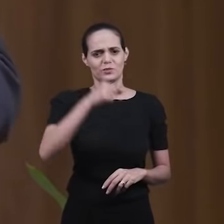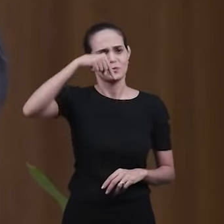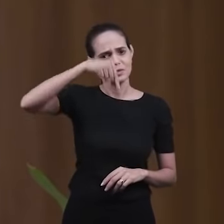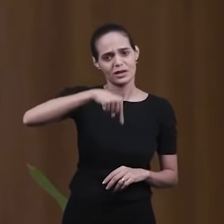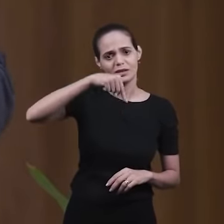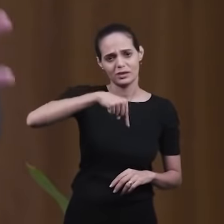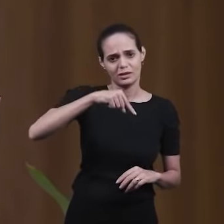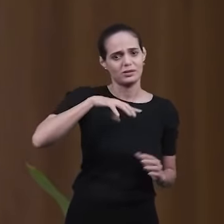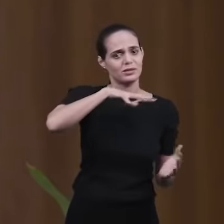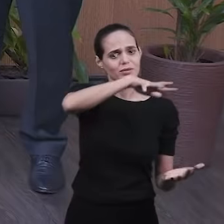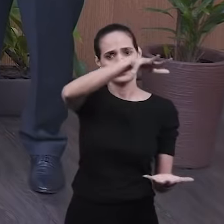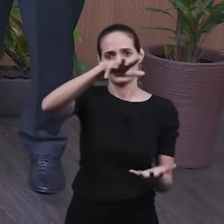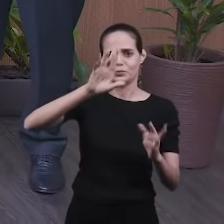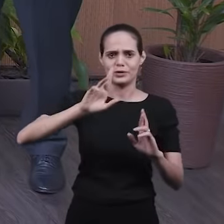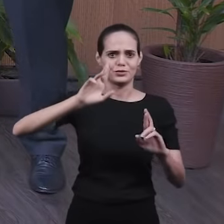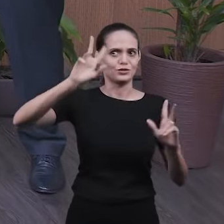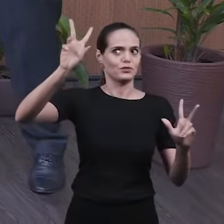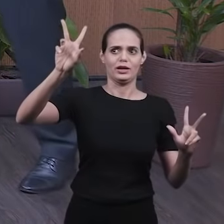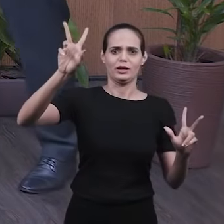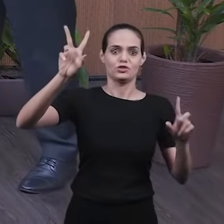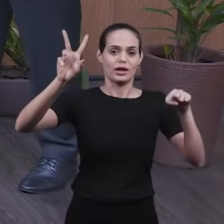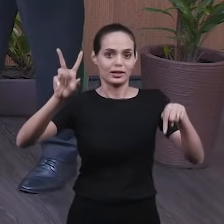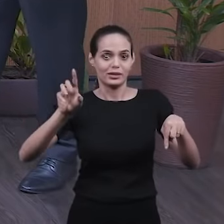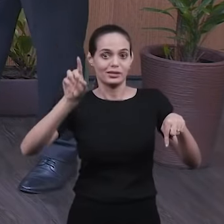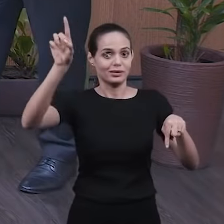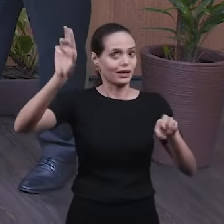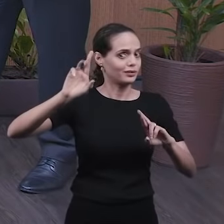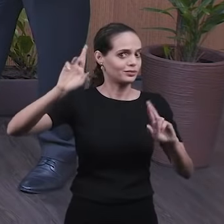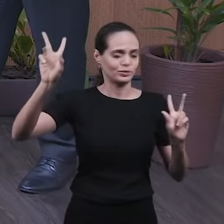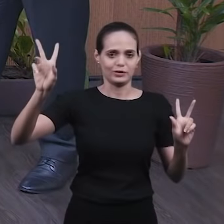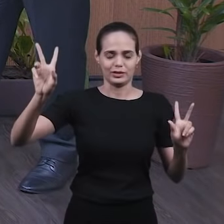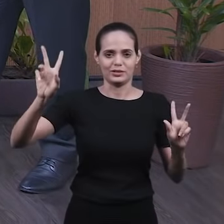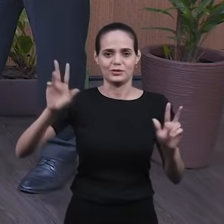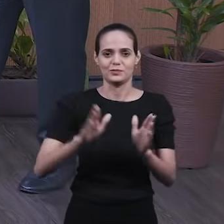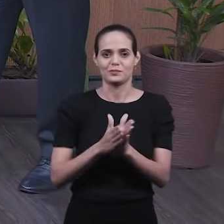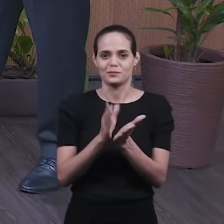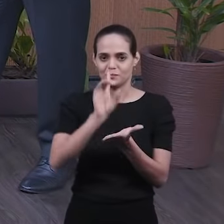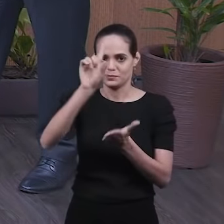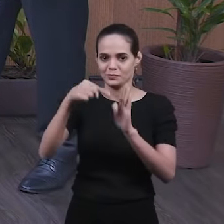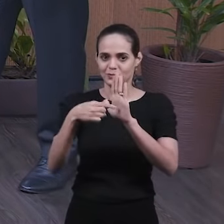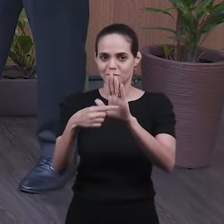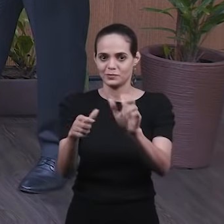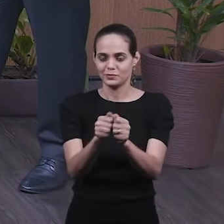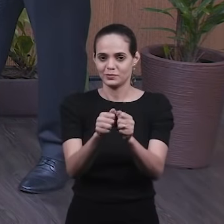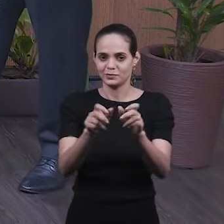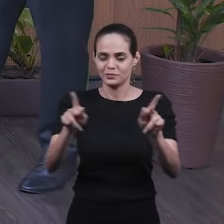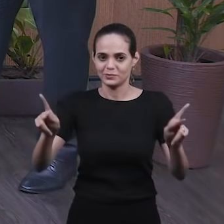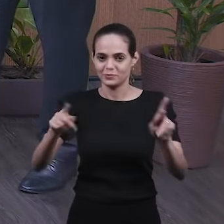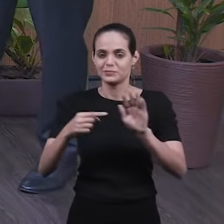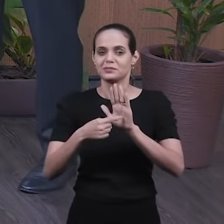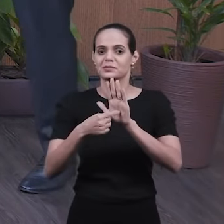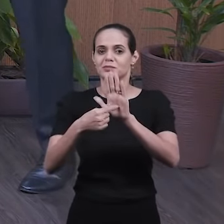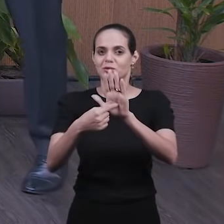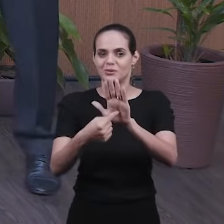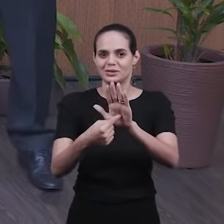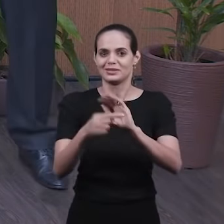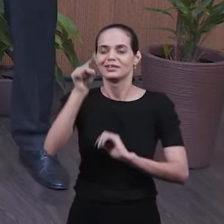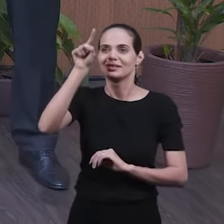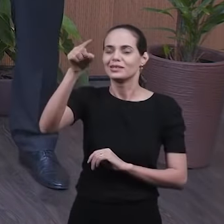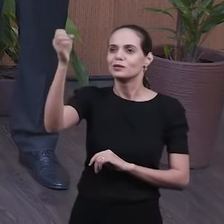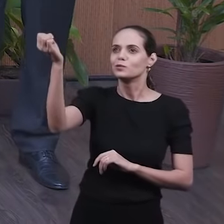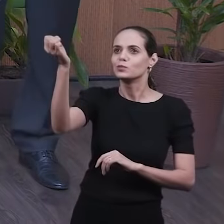hoje neste mundo. E é o texto do Apocalipse, né, pastor Sérgio, que promete isso. Um novo céu e uma nova